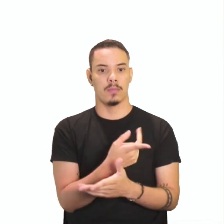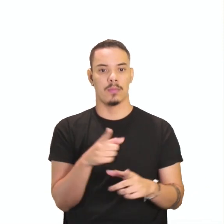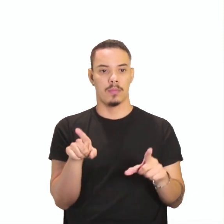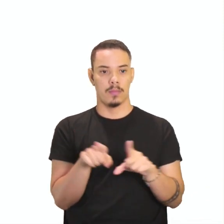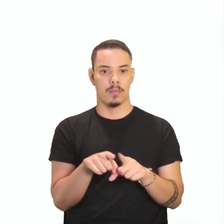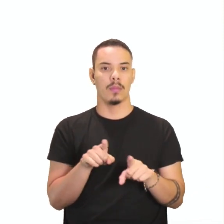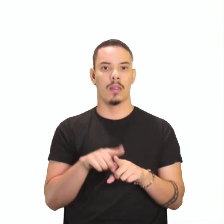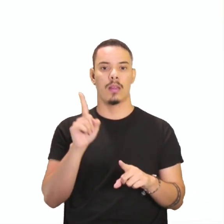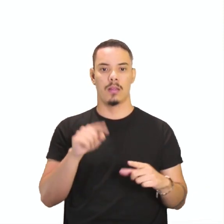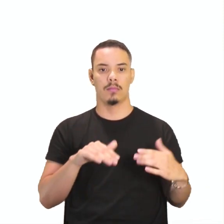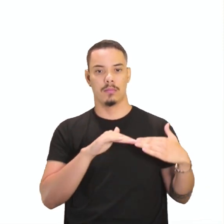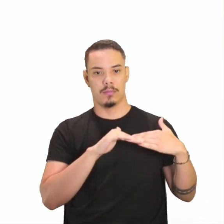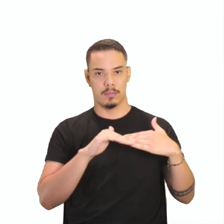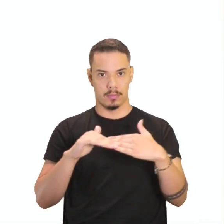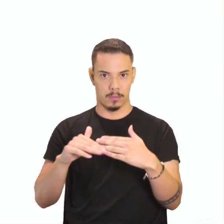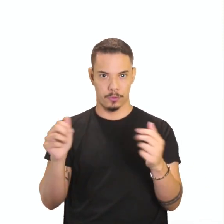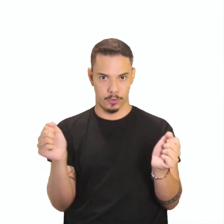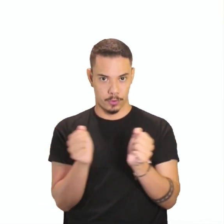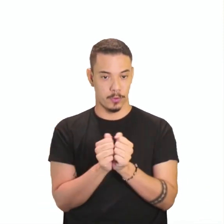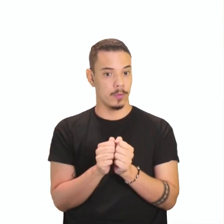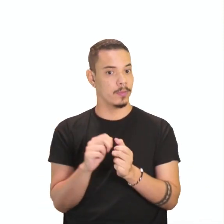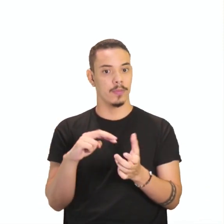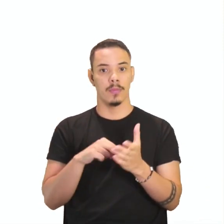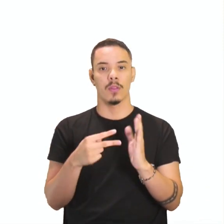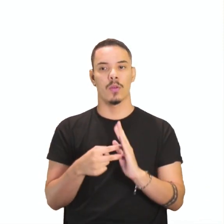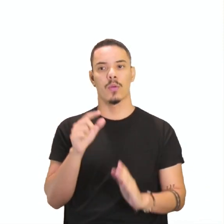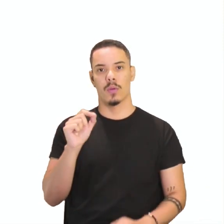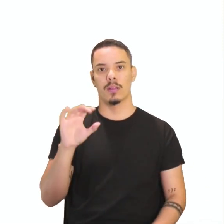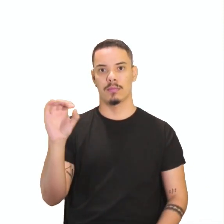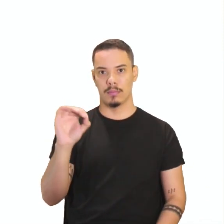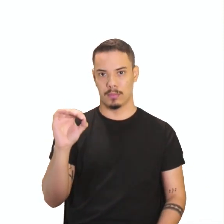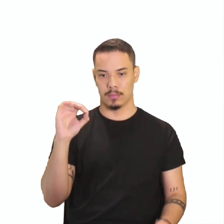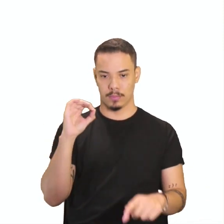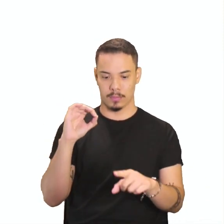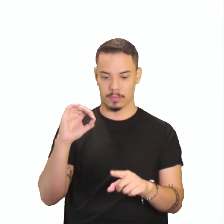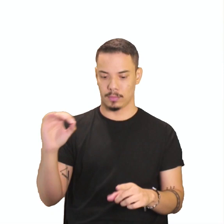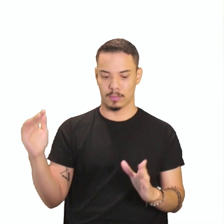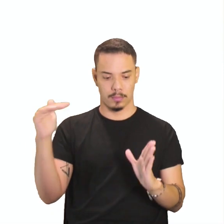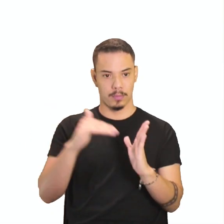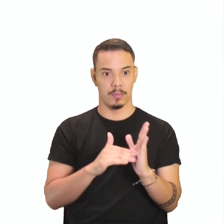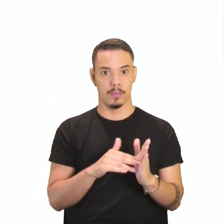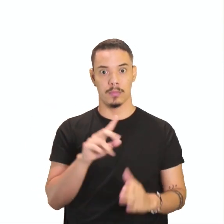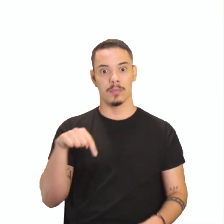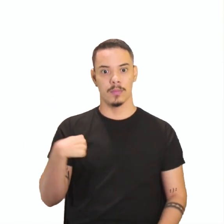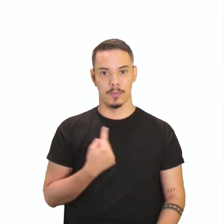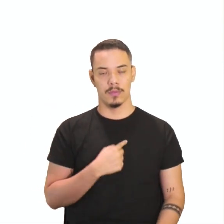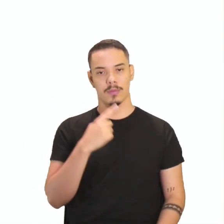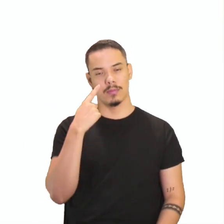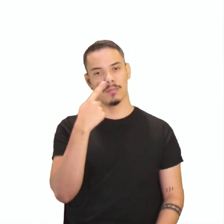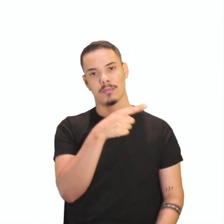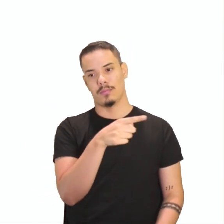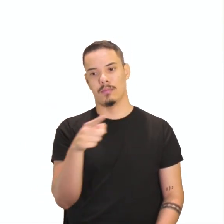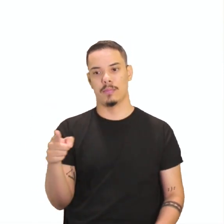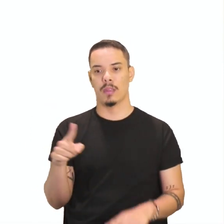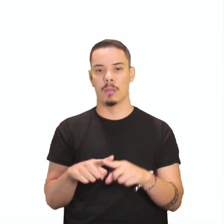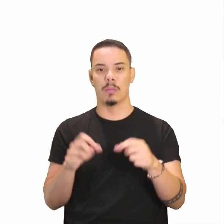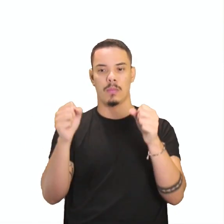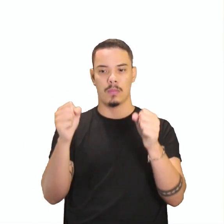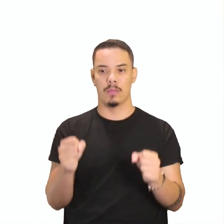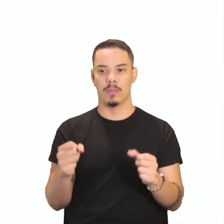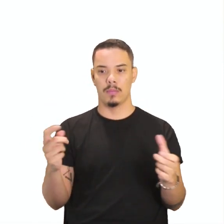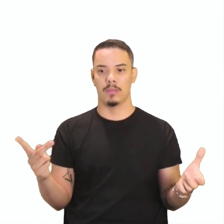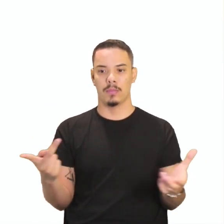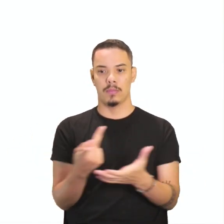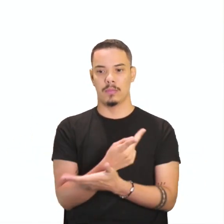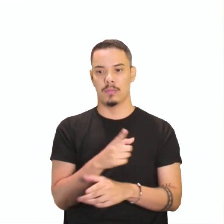é paralela ao deslocamento, ou seja, se a gente for ver 0 grau, não é isso? Se a gente for dar uma olhadinha, mas pode acontecer também